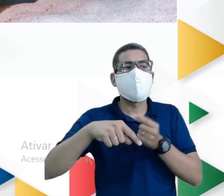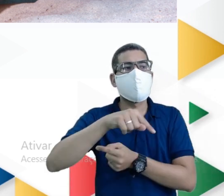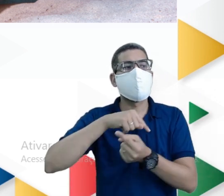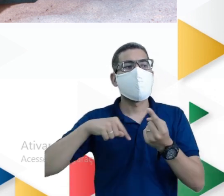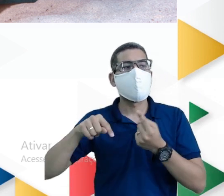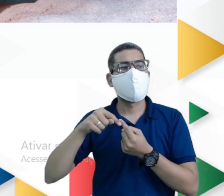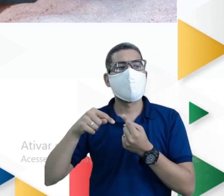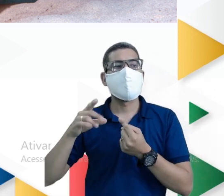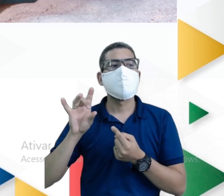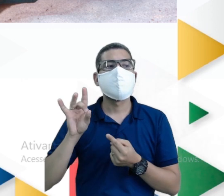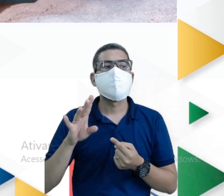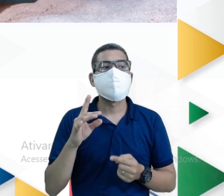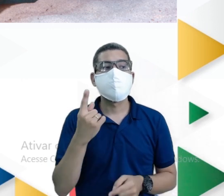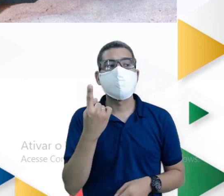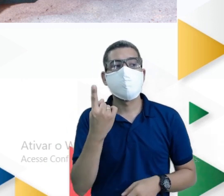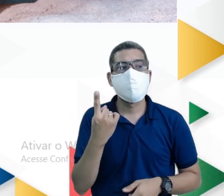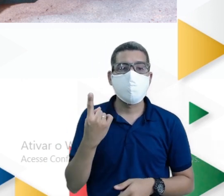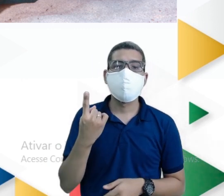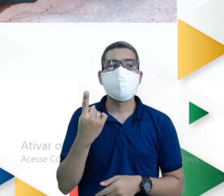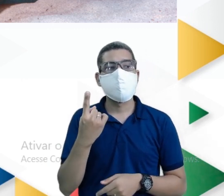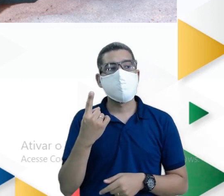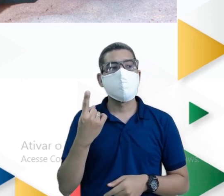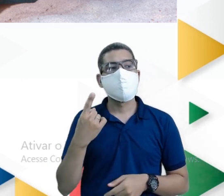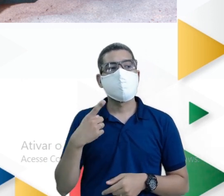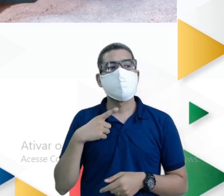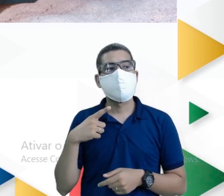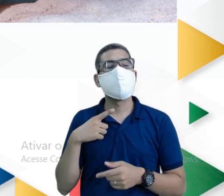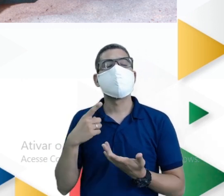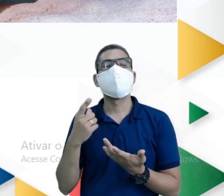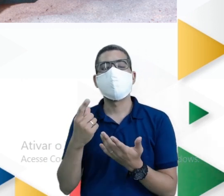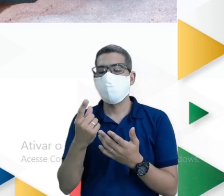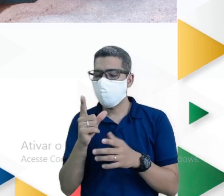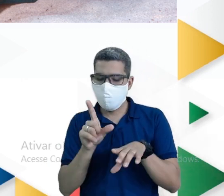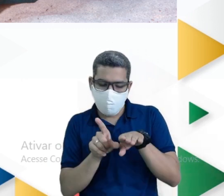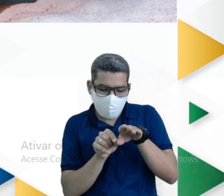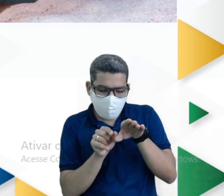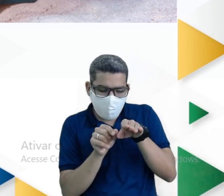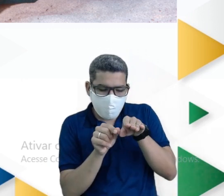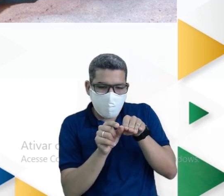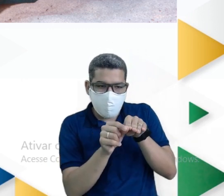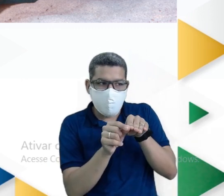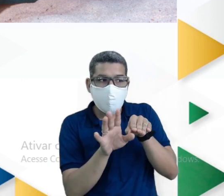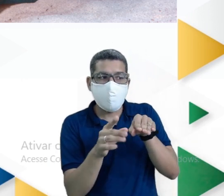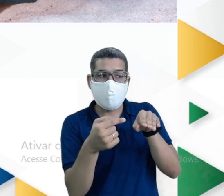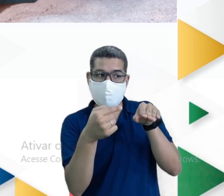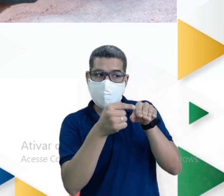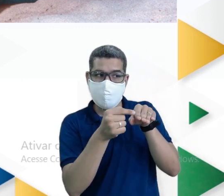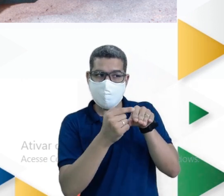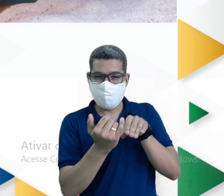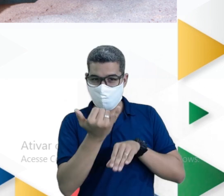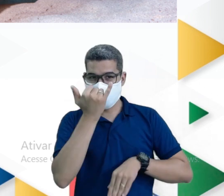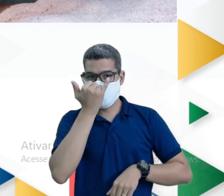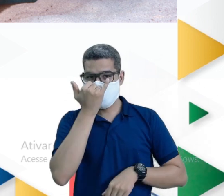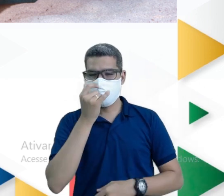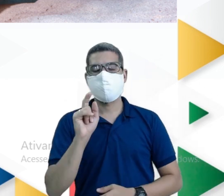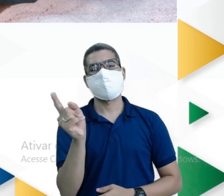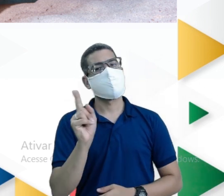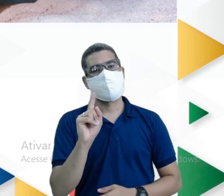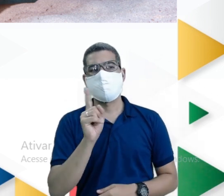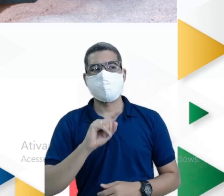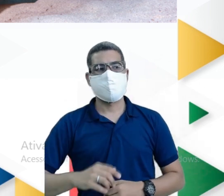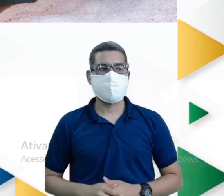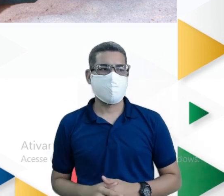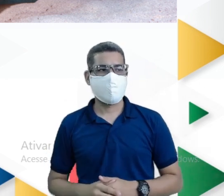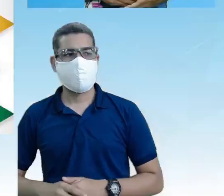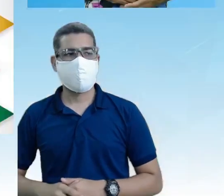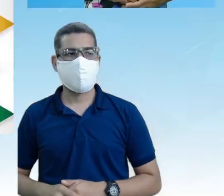onde apenas uma espécie irá se beneficiar, mas sem causar nenhum prejuízo à outra. Esse